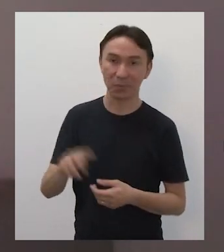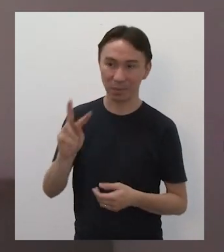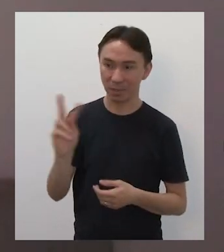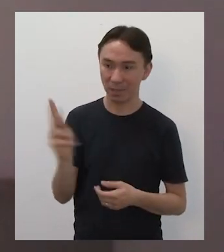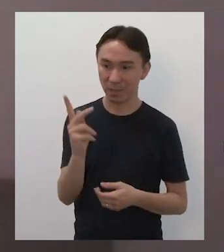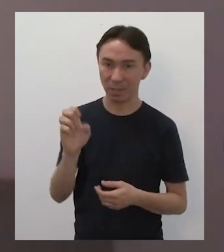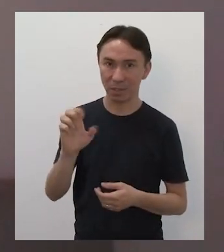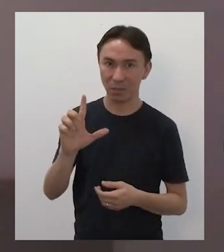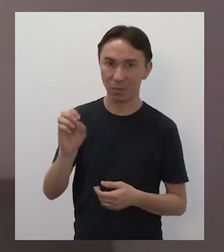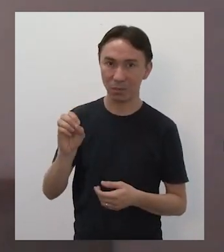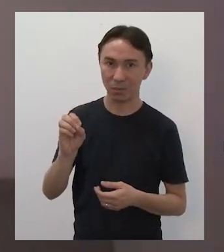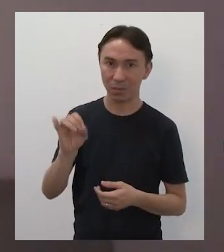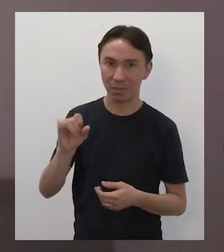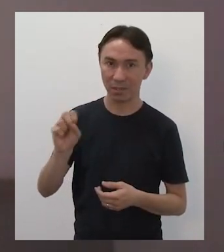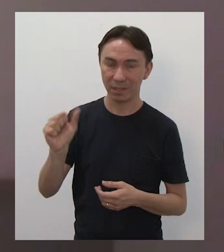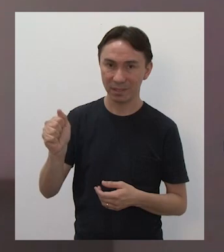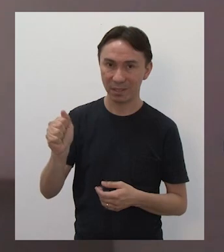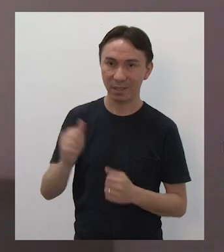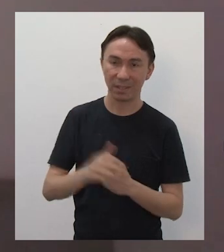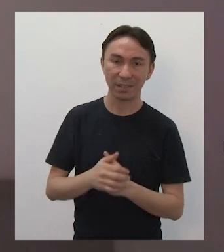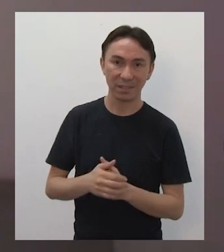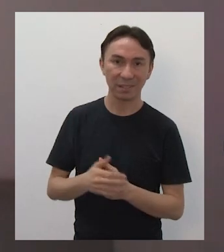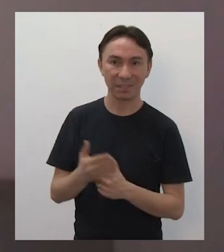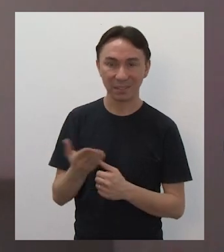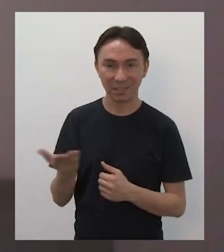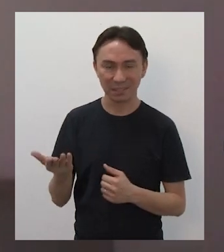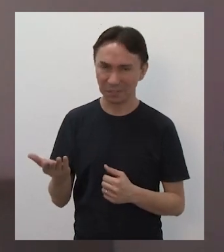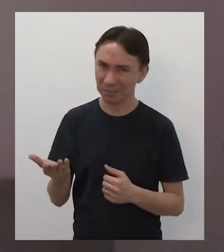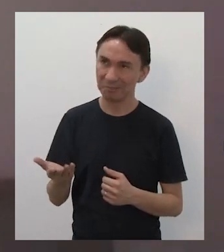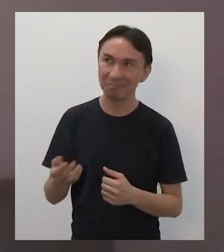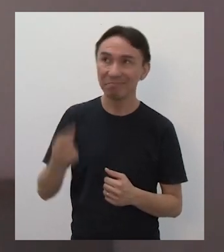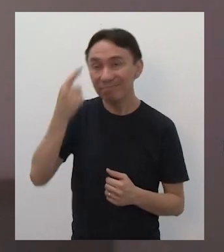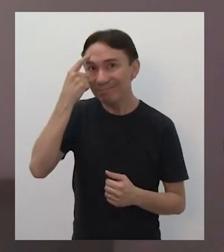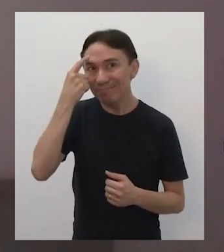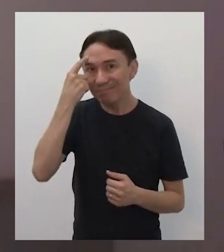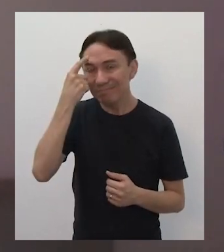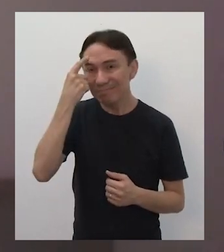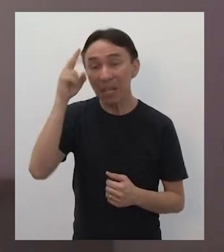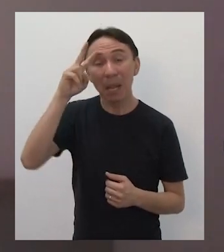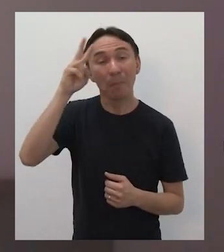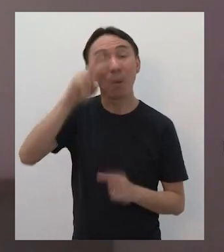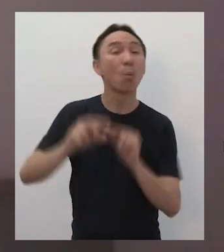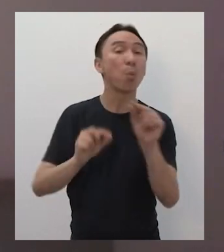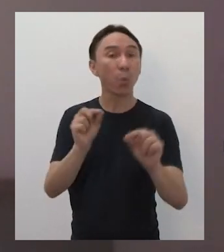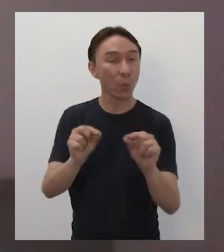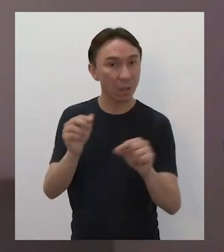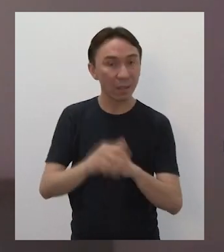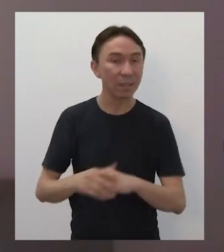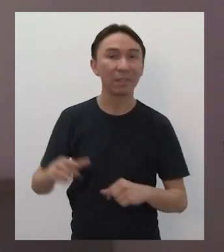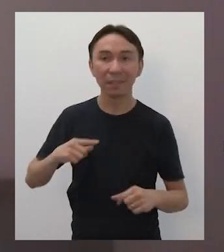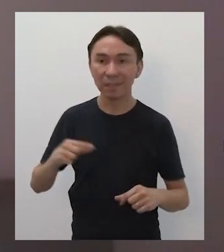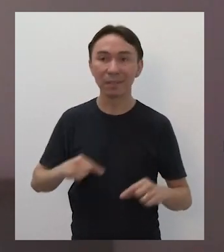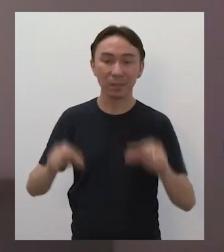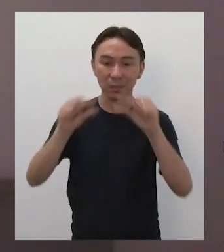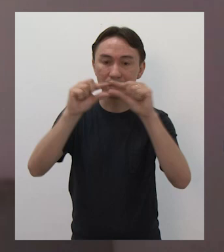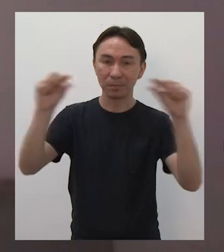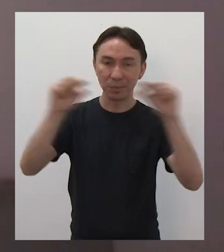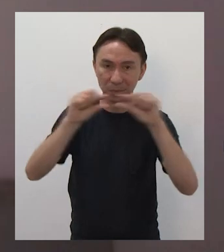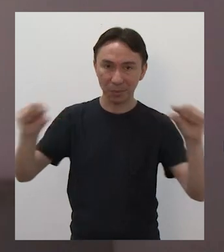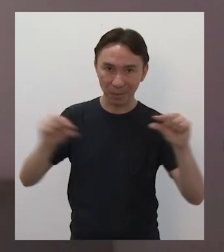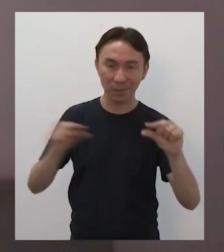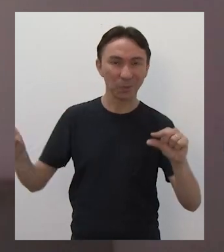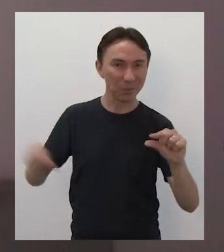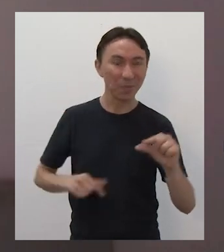né? E até me lembrei de duas frases do Albert Einstein,